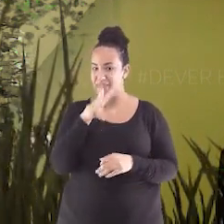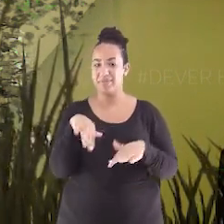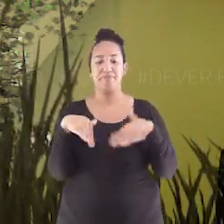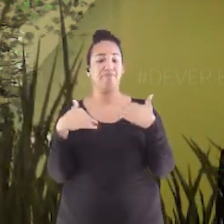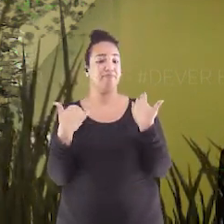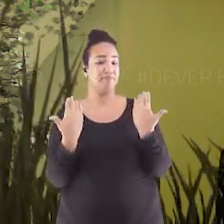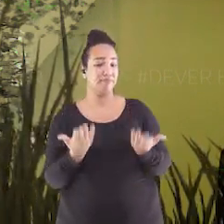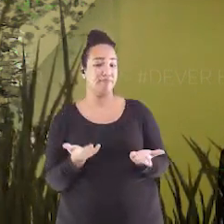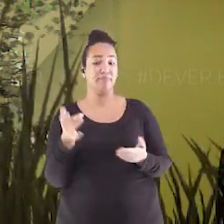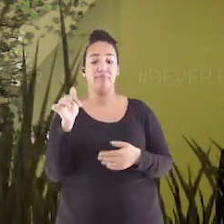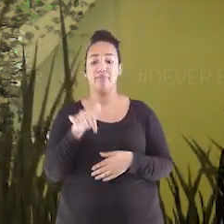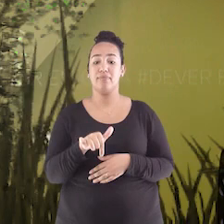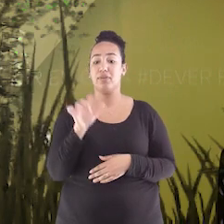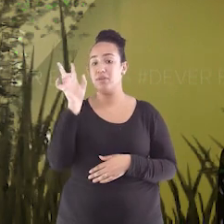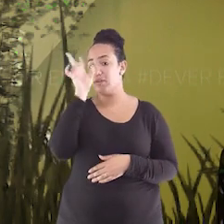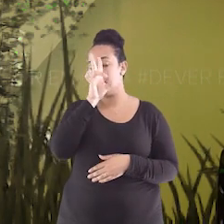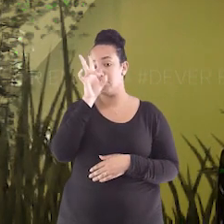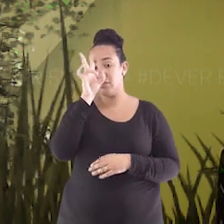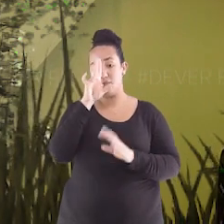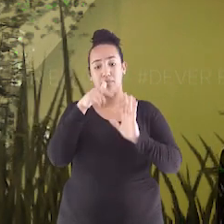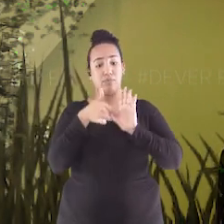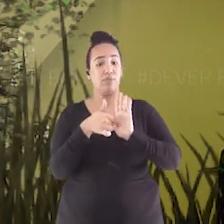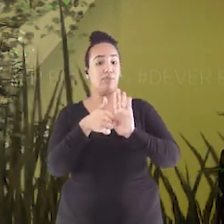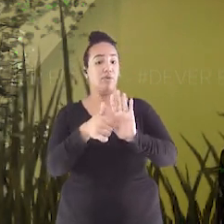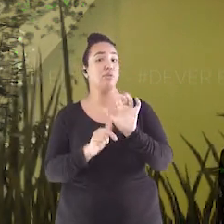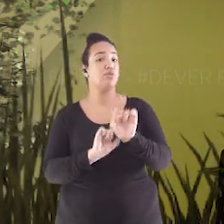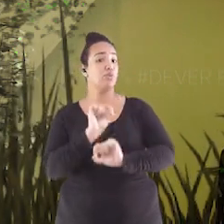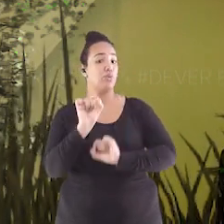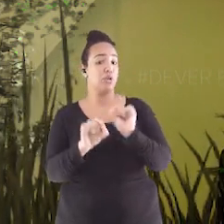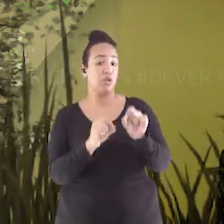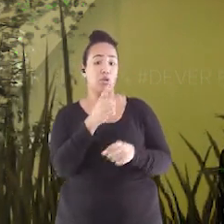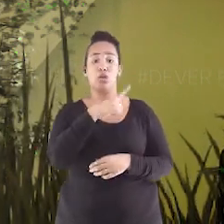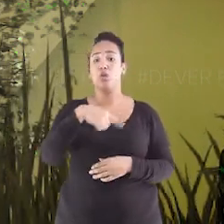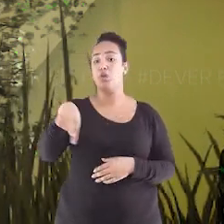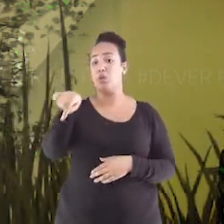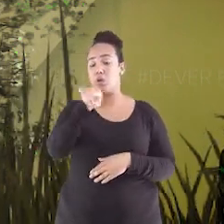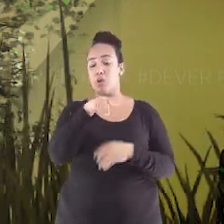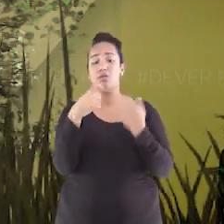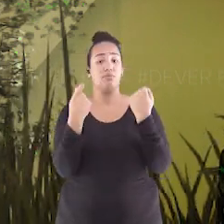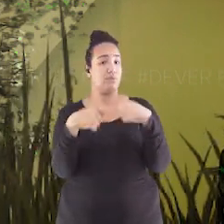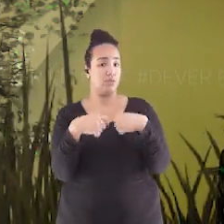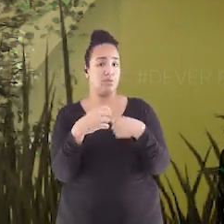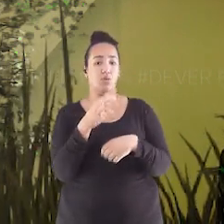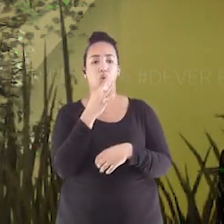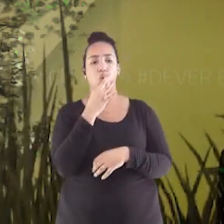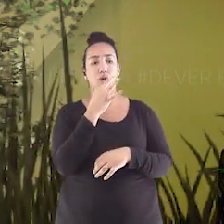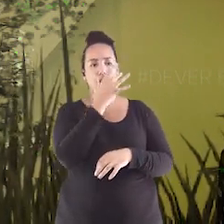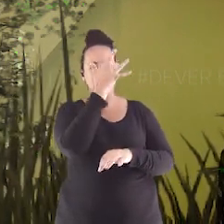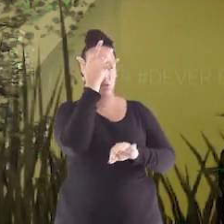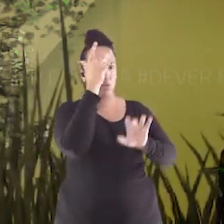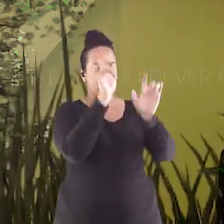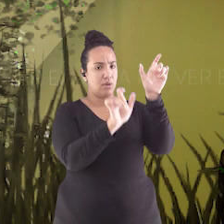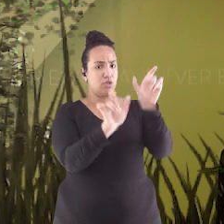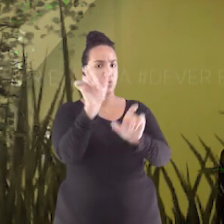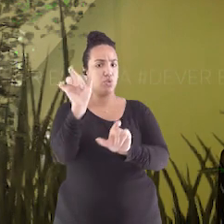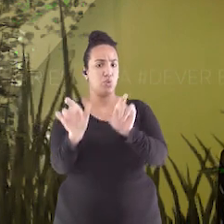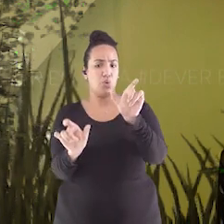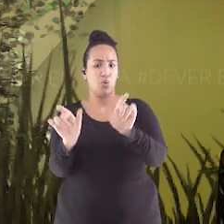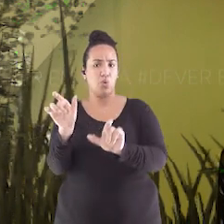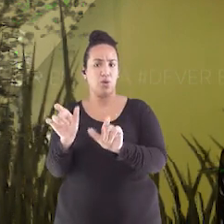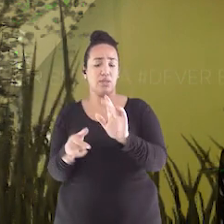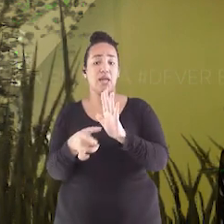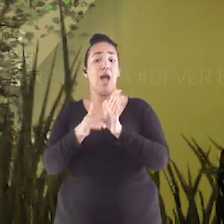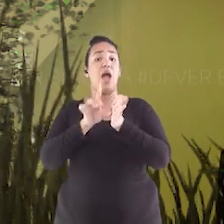bem, essa história nos mostra que devemos conhecer uns aos outros antes de julgar só